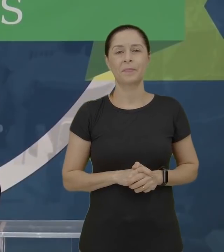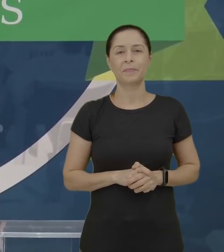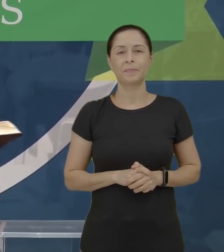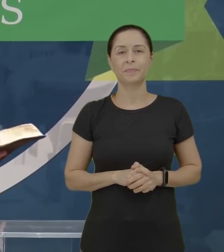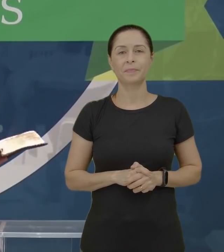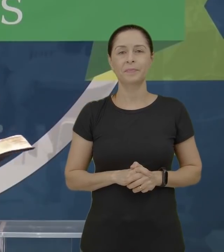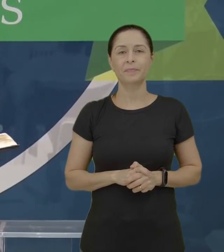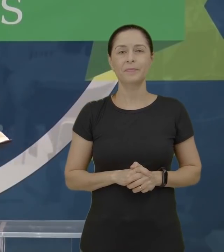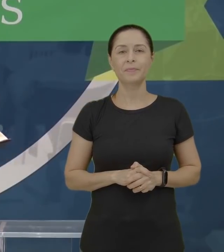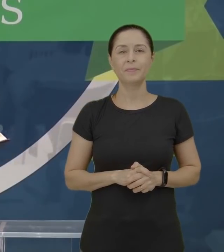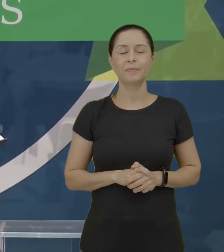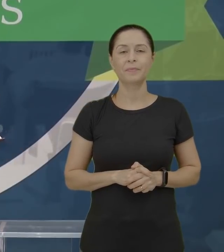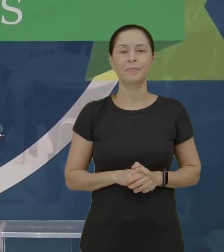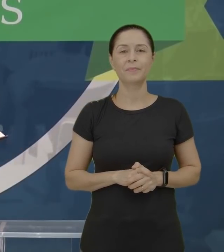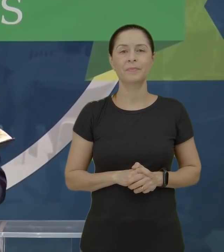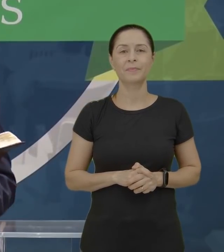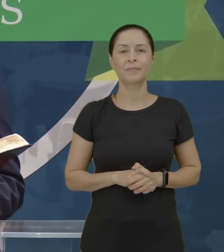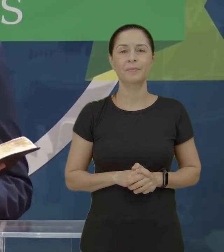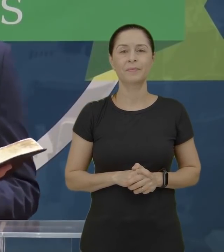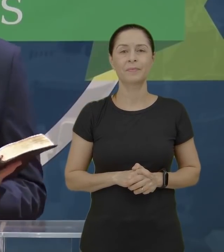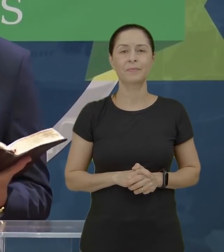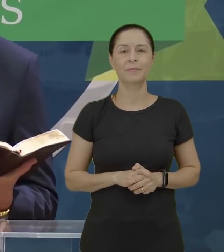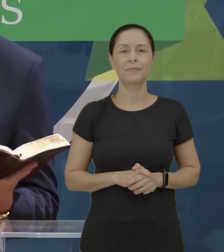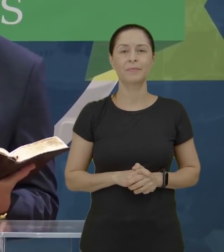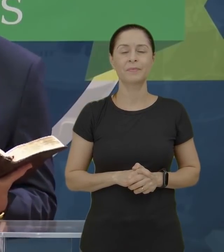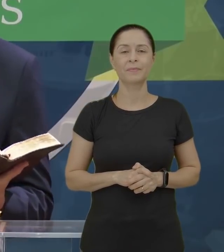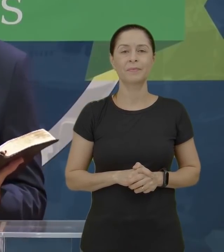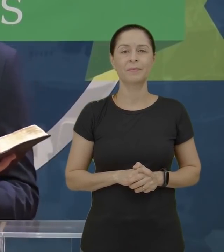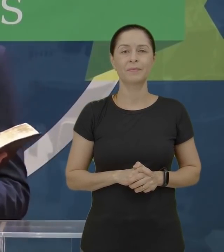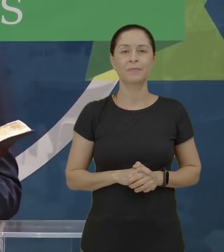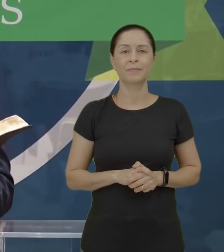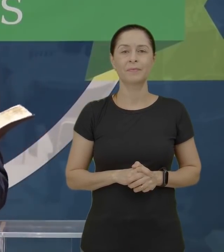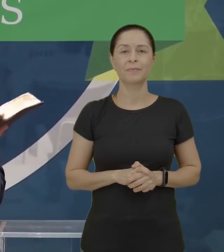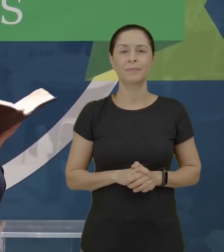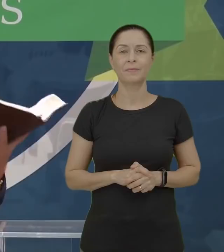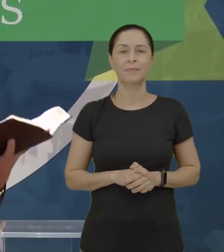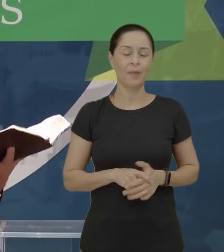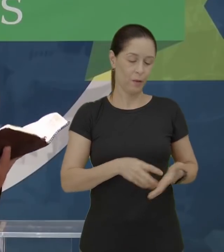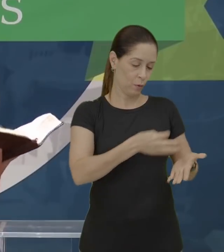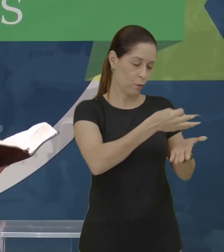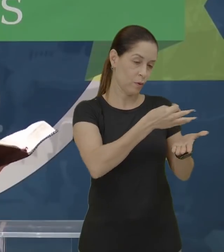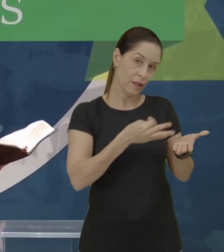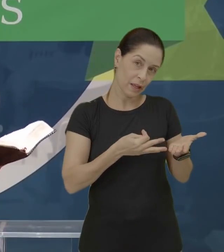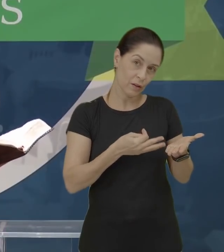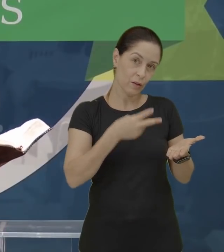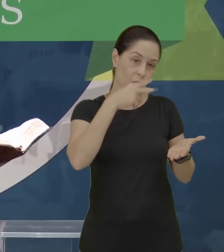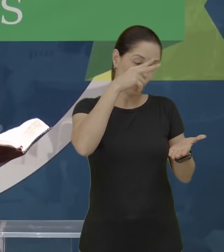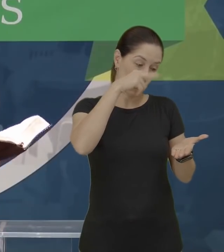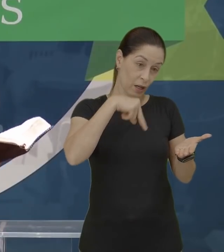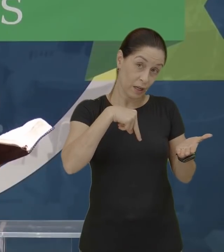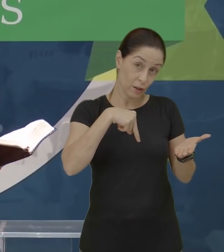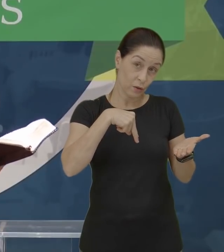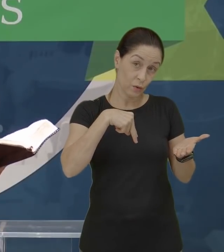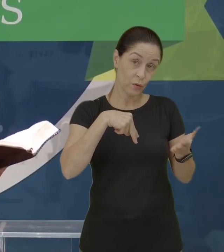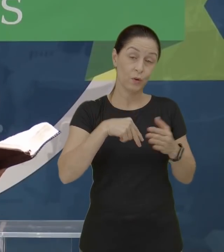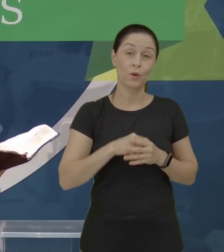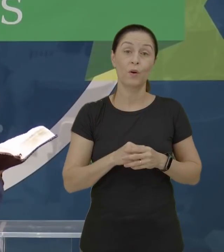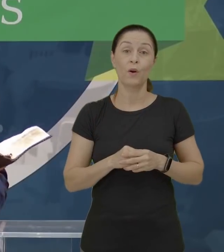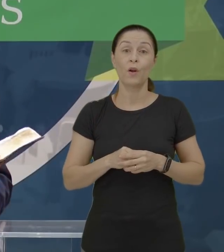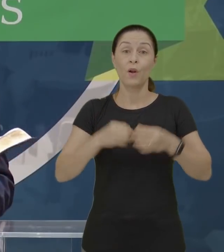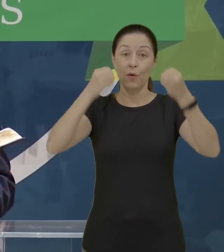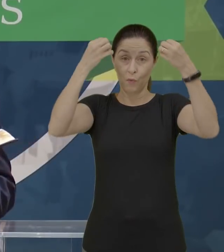salvação, ainda que falamos desta maneira. Então, eu gostaria de destacar no texto lido algumas